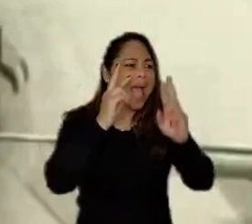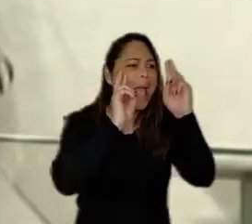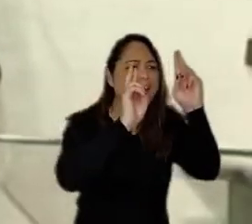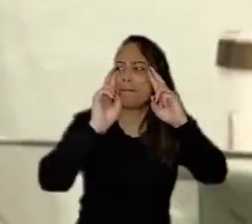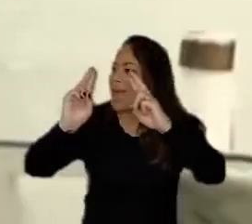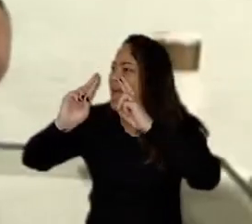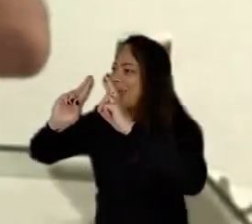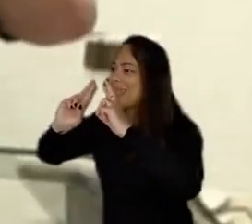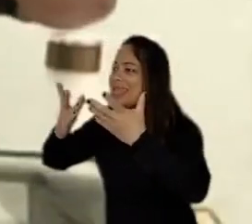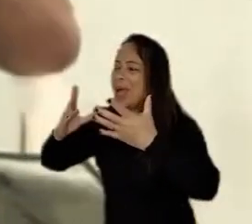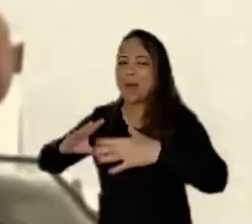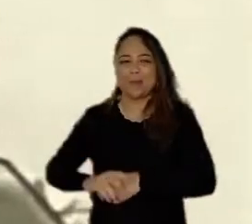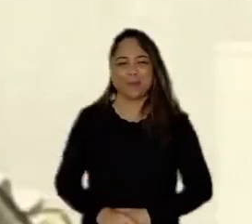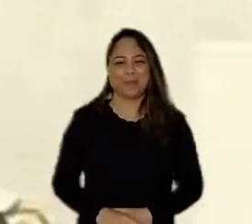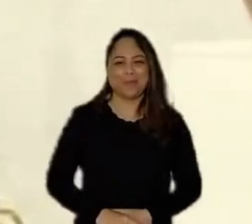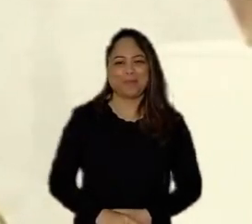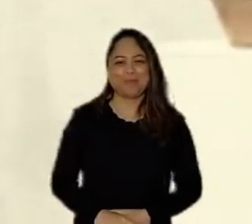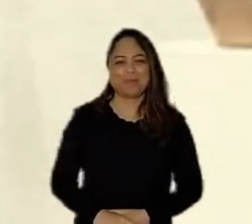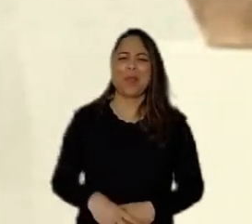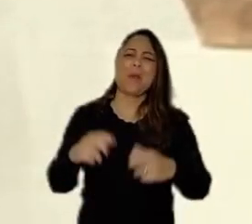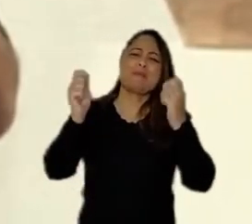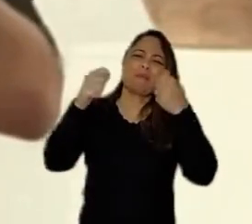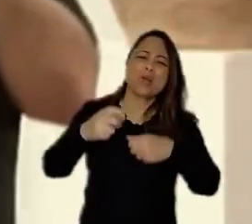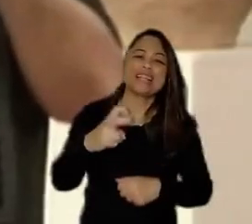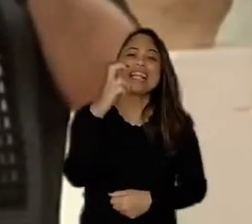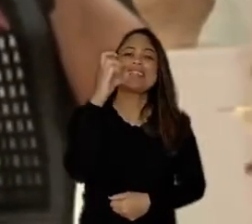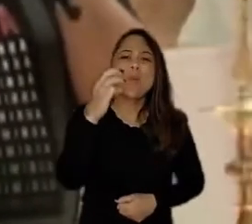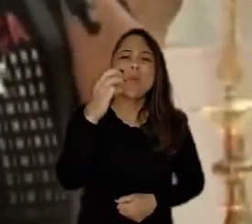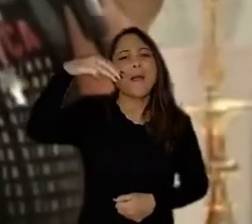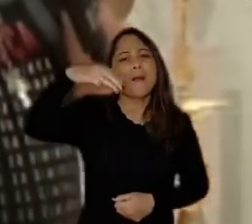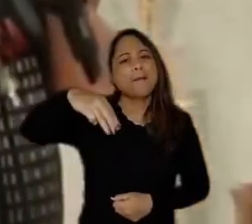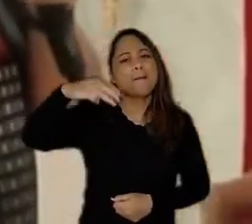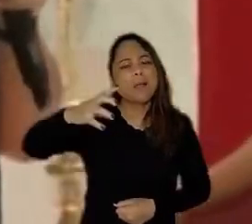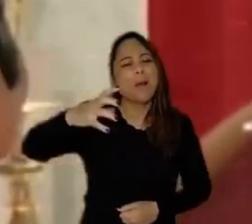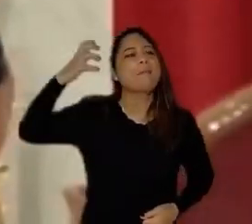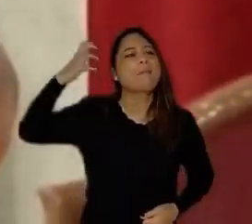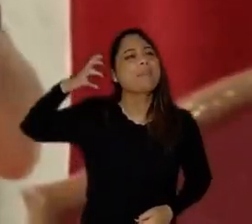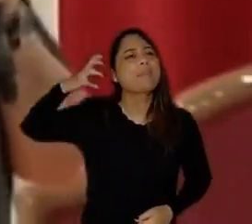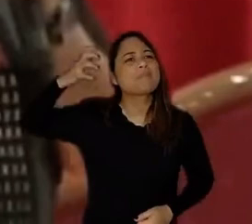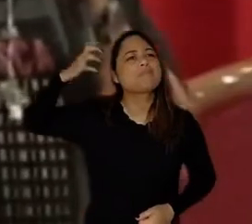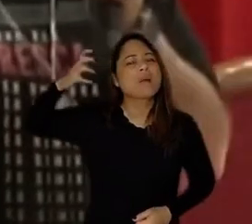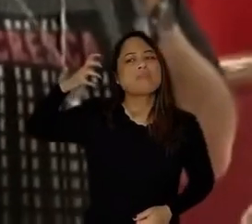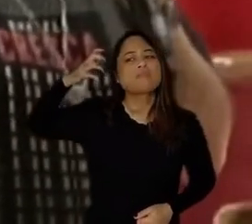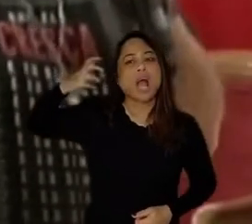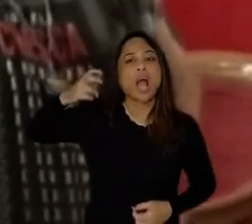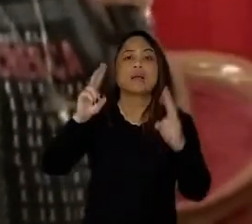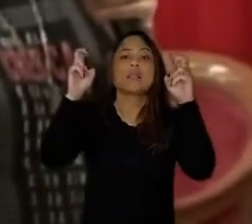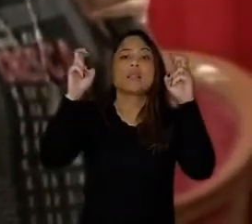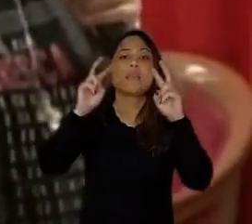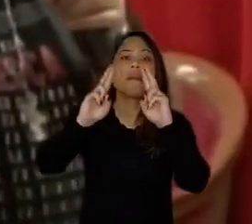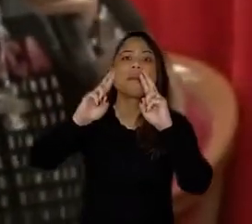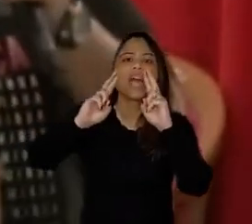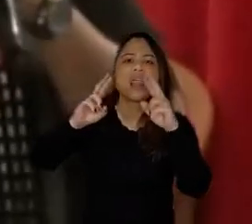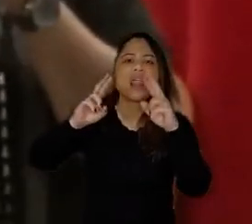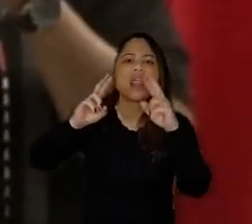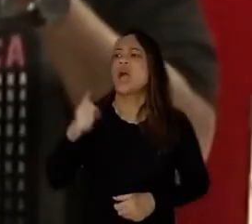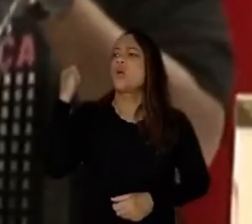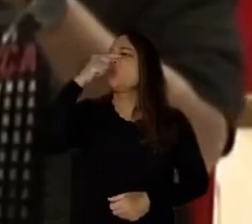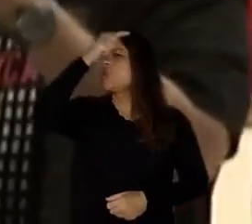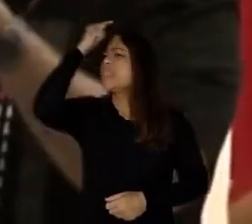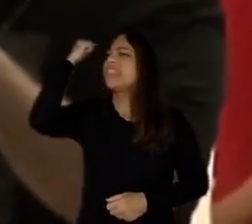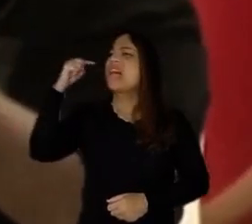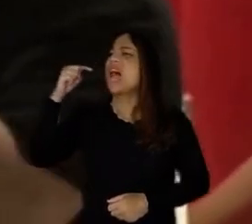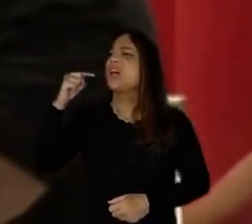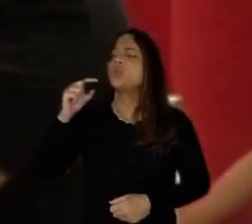Eu poderia ficar aqui 50 minutos falando teologicamente da esperança, o que os santos dizem